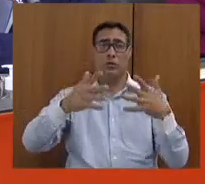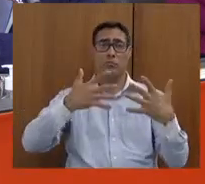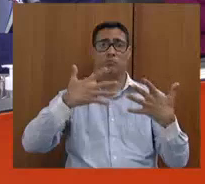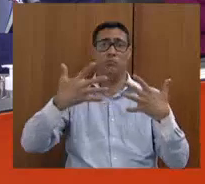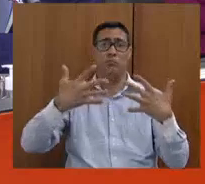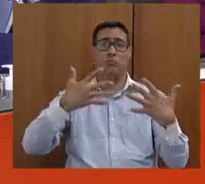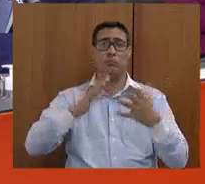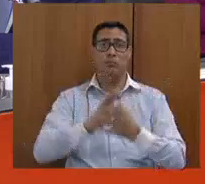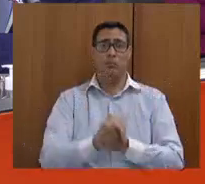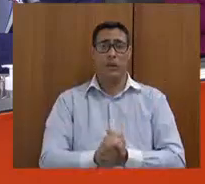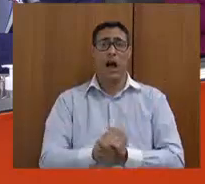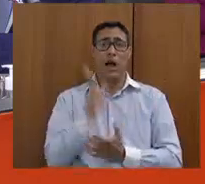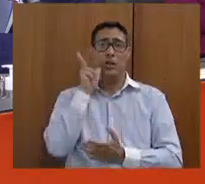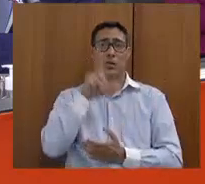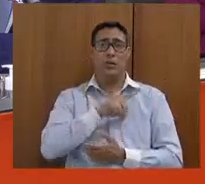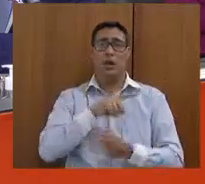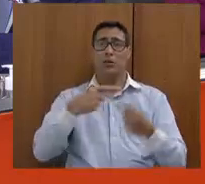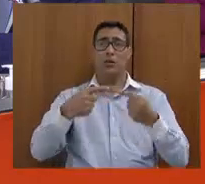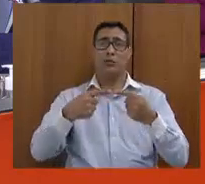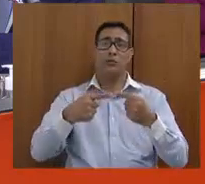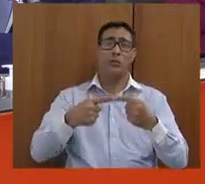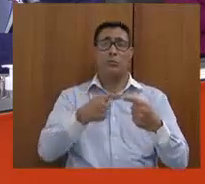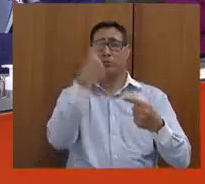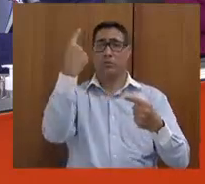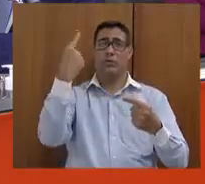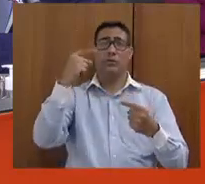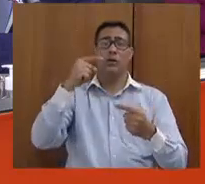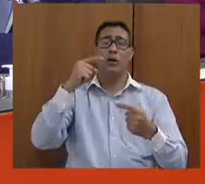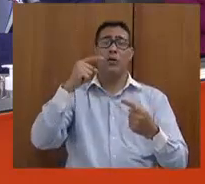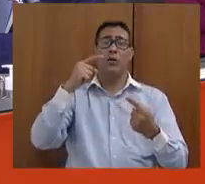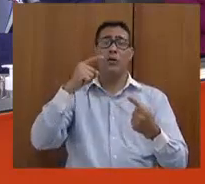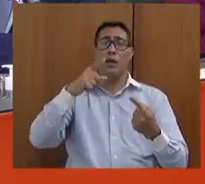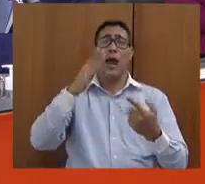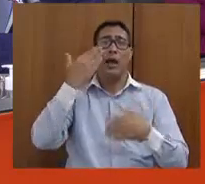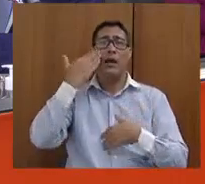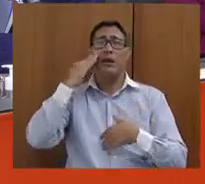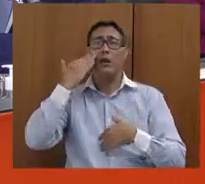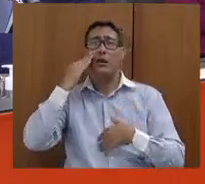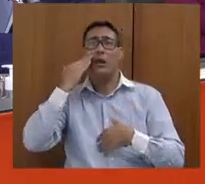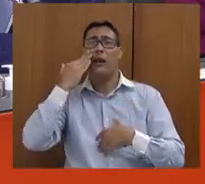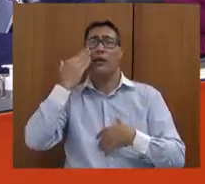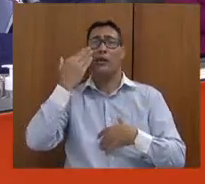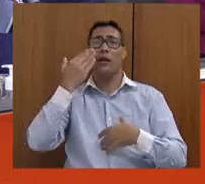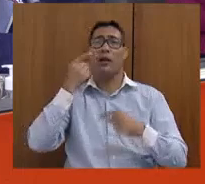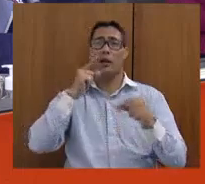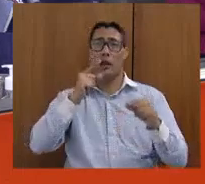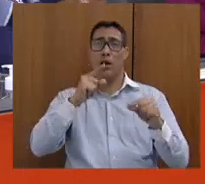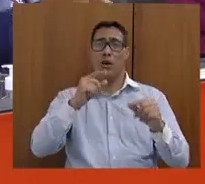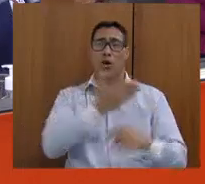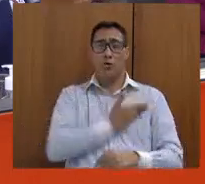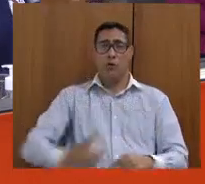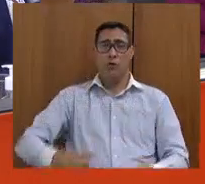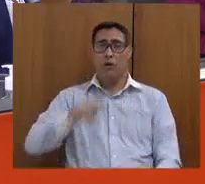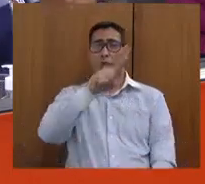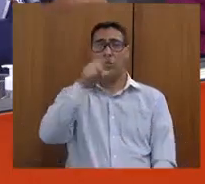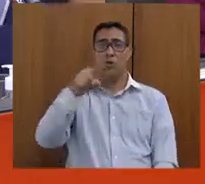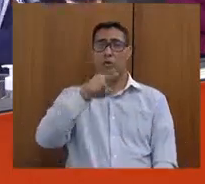uma contradição básica né é a compreensão do governo Zema do que que é o PIS